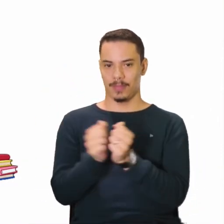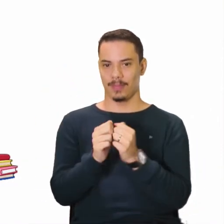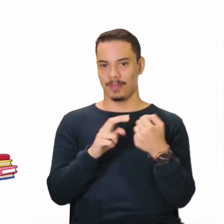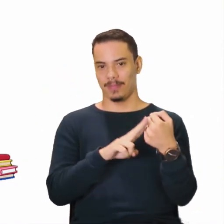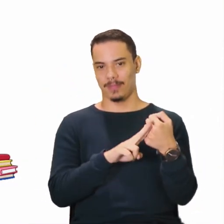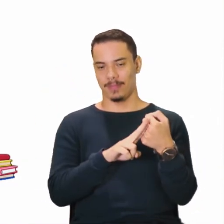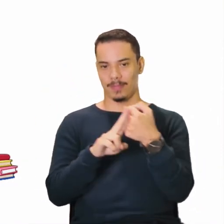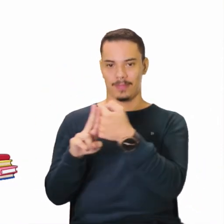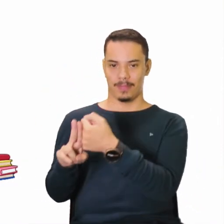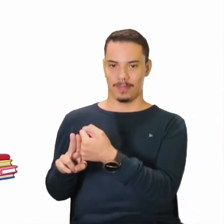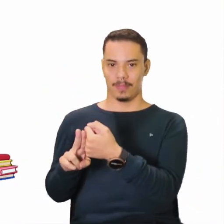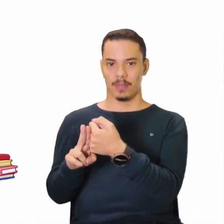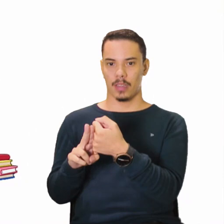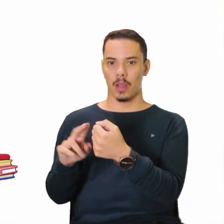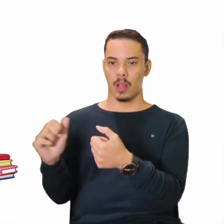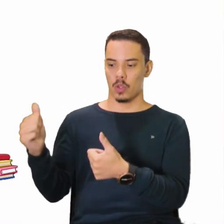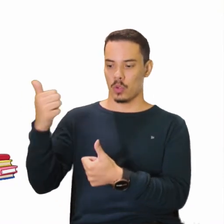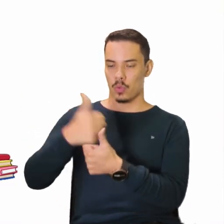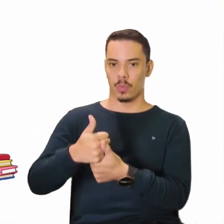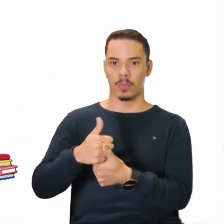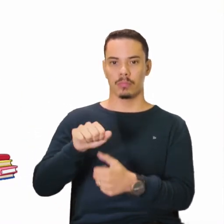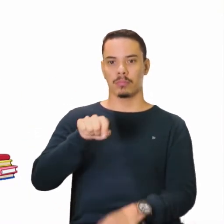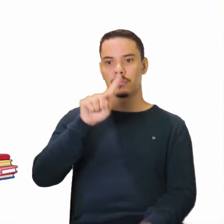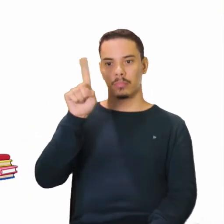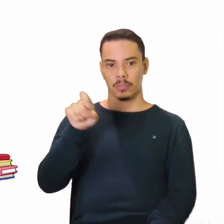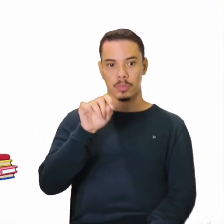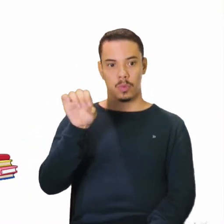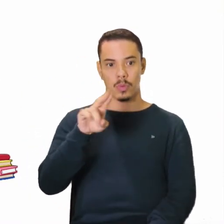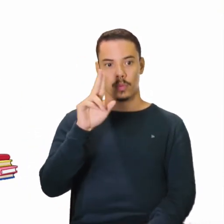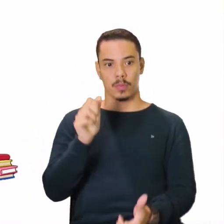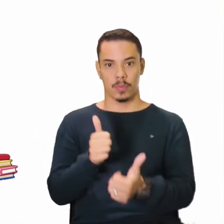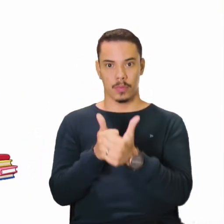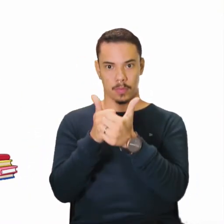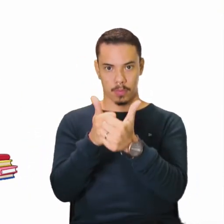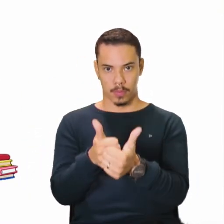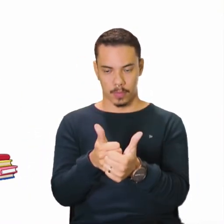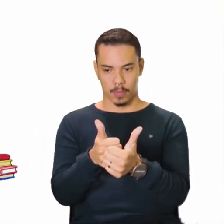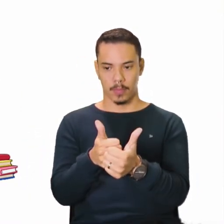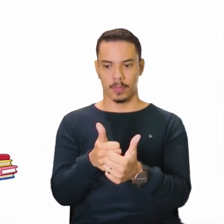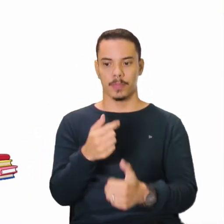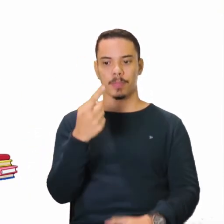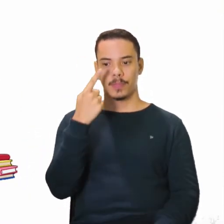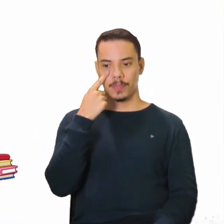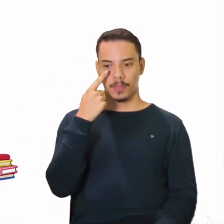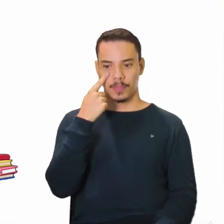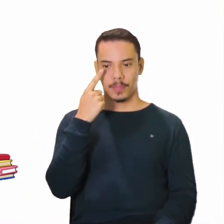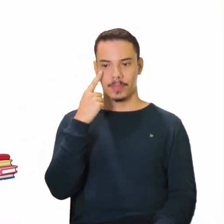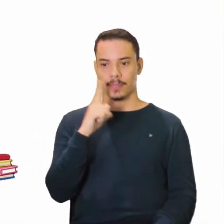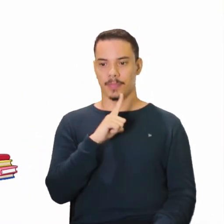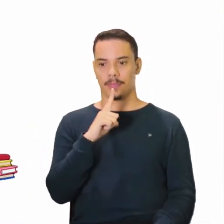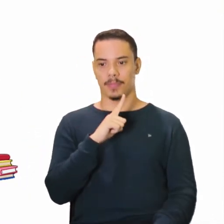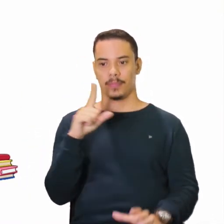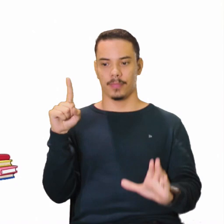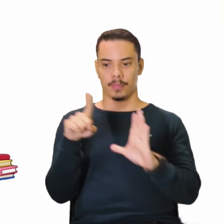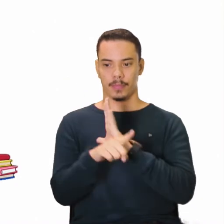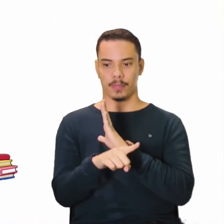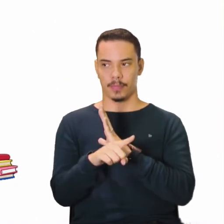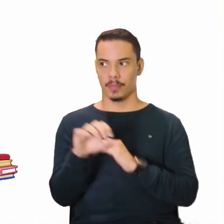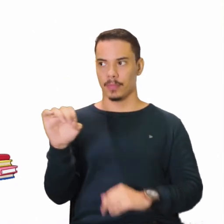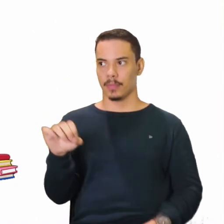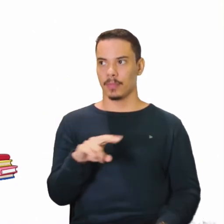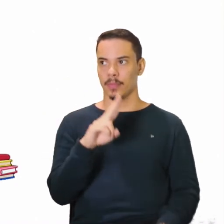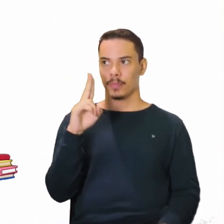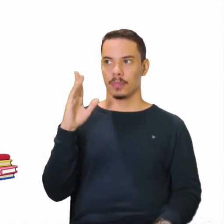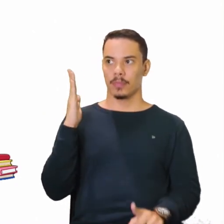pronomes interrogativos. Eles substituem ou acompanham os nomes, certo? E aí eles formulam uma pergunta, ou uma